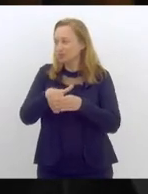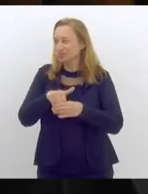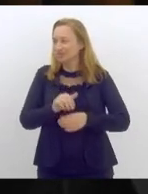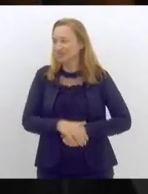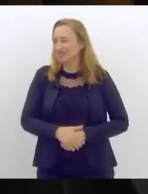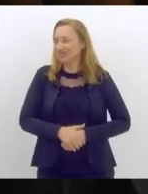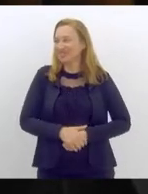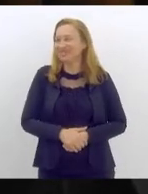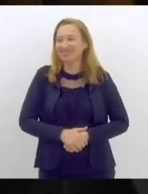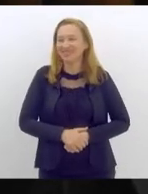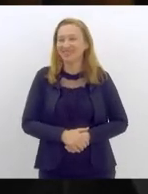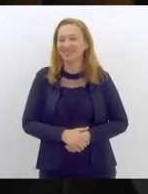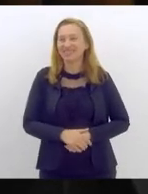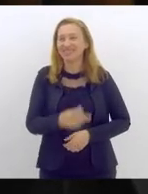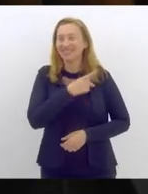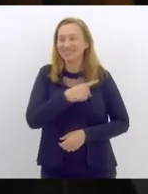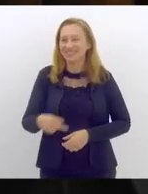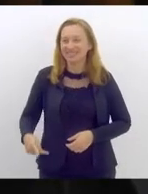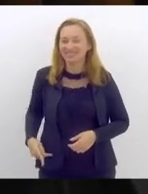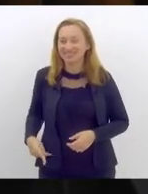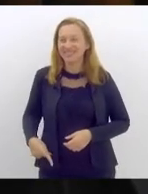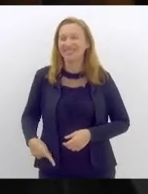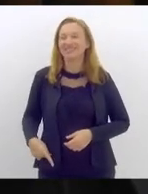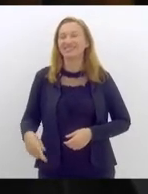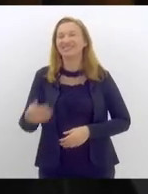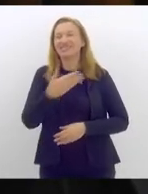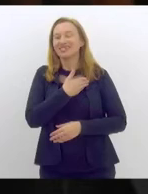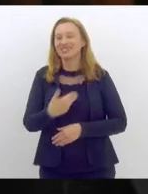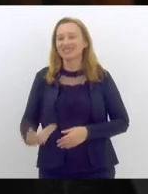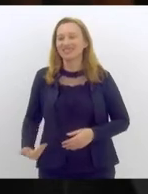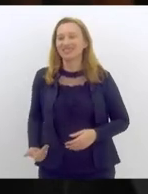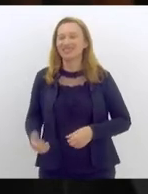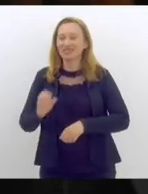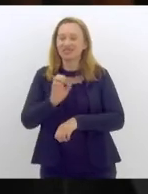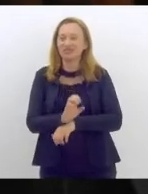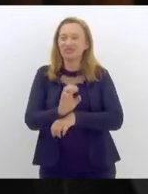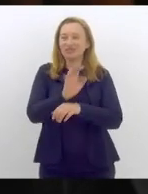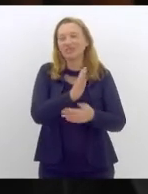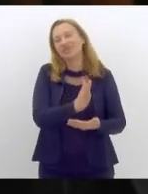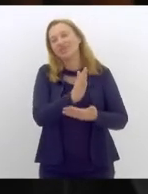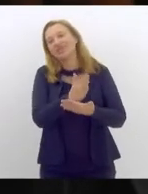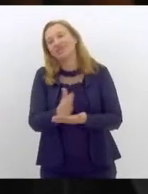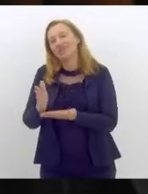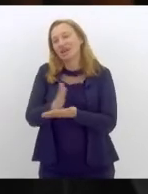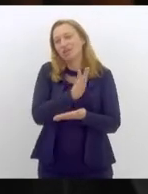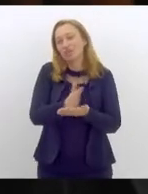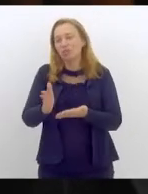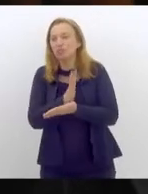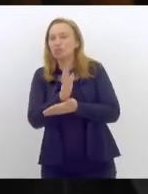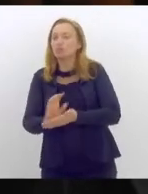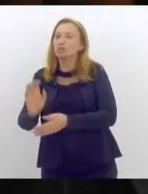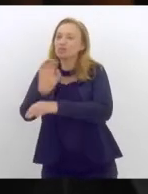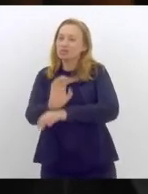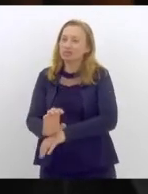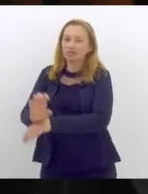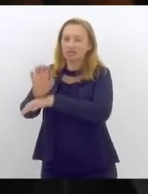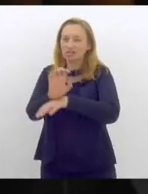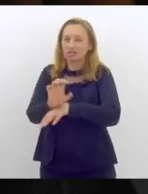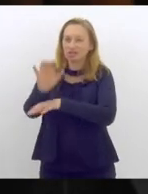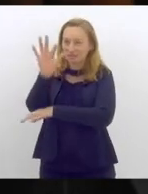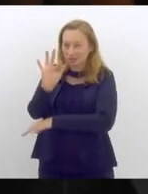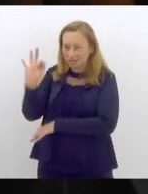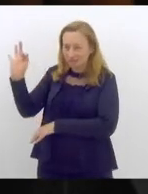república e para Governador do Estado em algumas unidades da federação